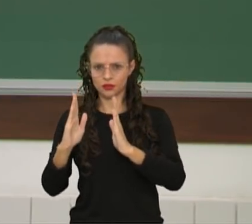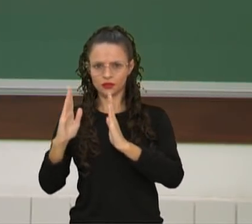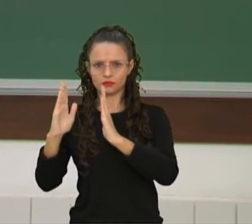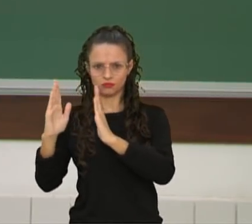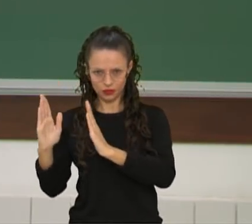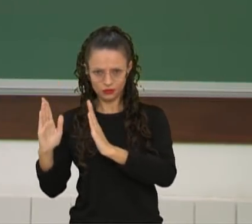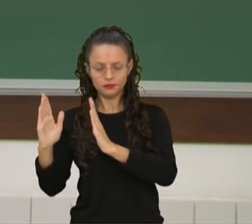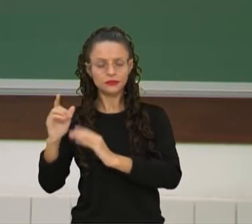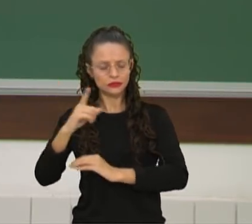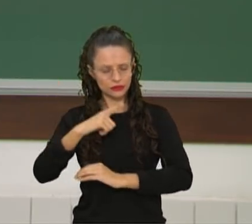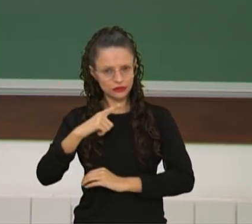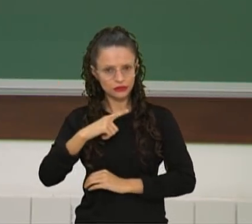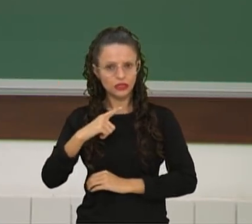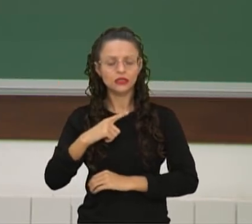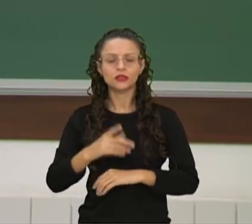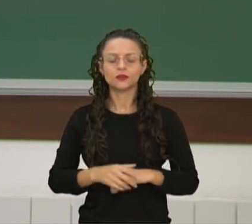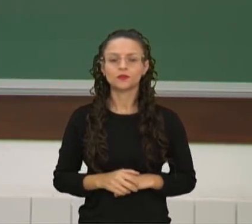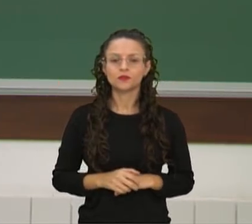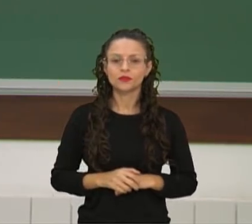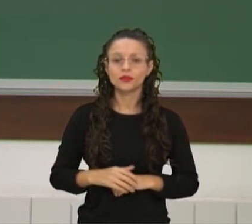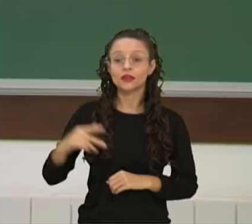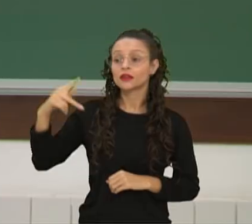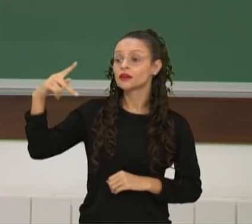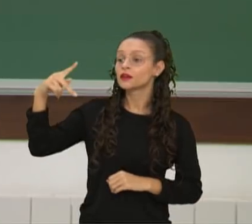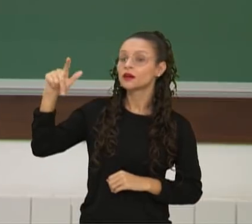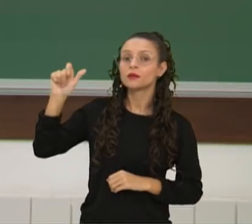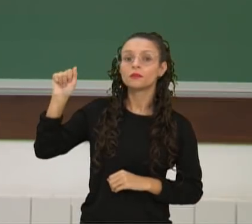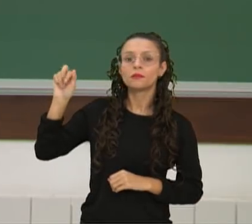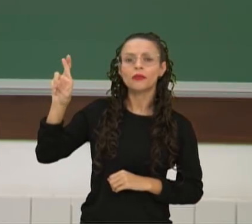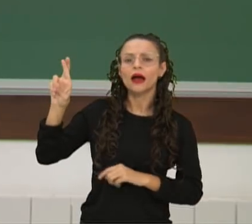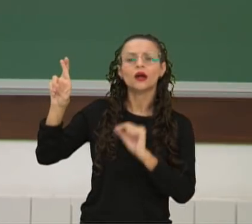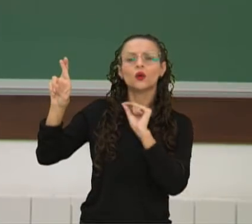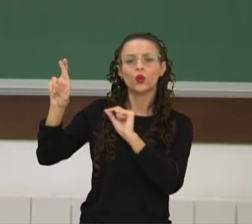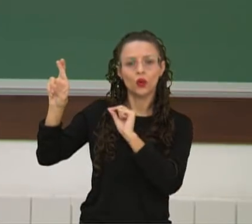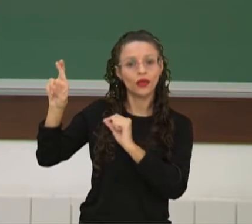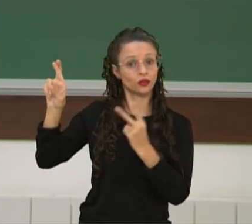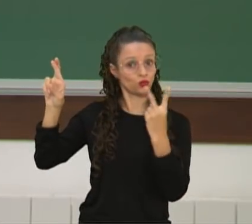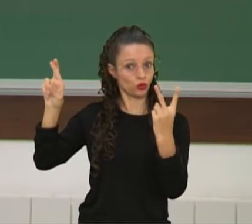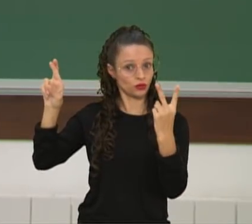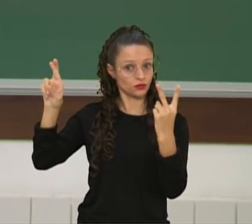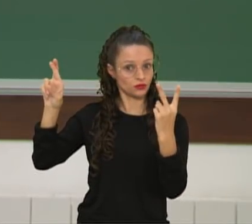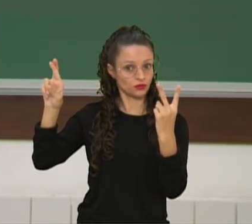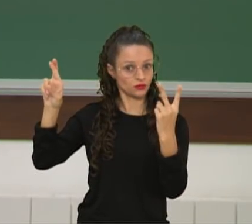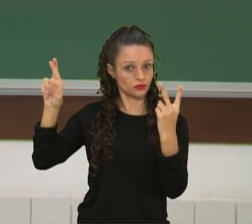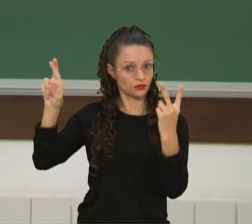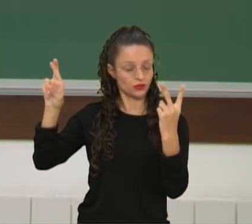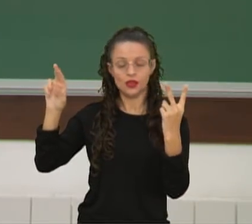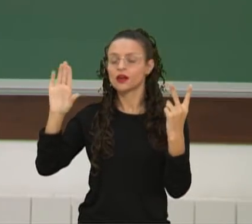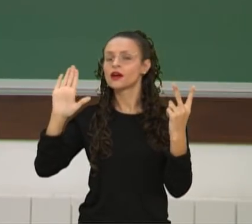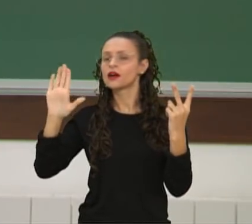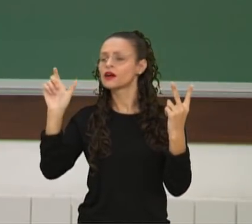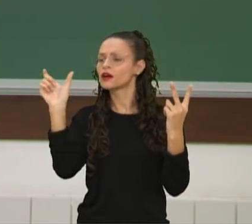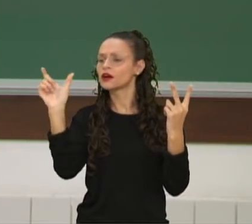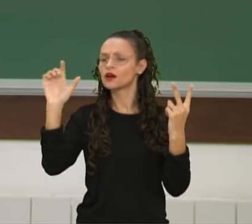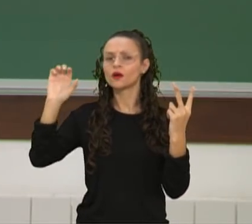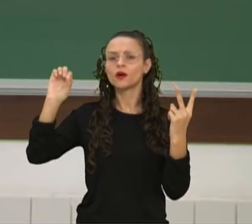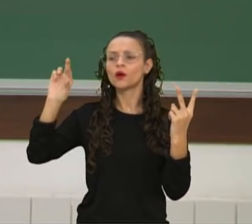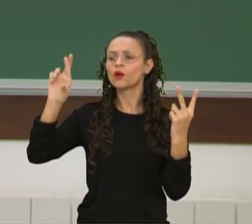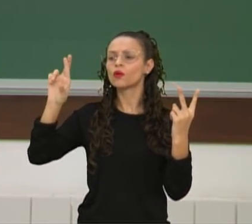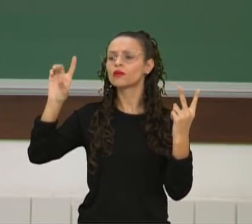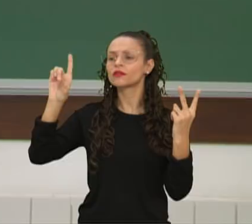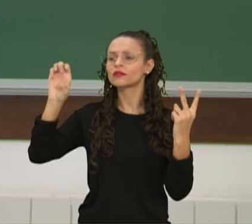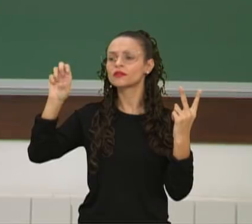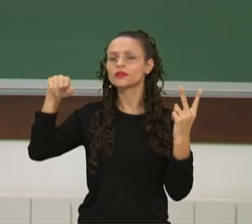nos pares ordenados. Então, par, você tem que ter 2, e eles estão ordenados, ou seja, o primeiro sempre